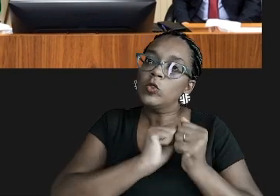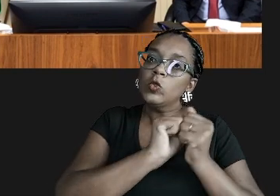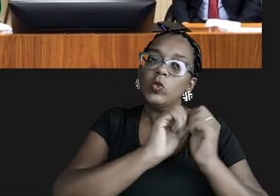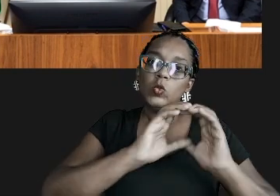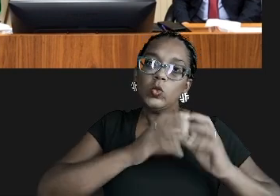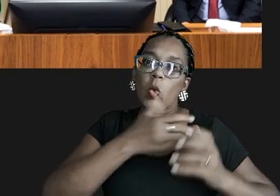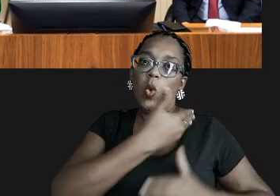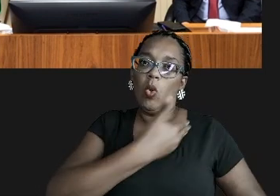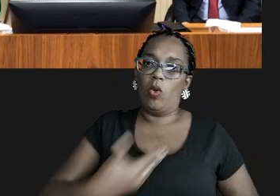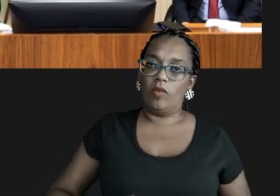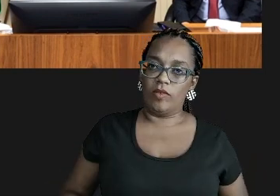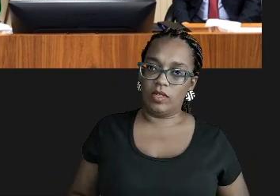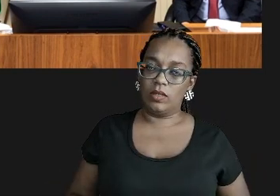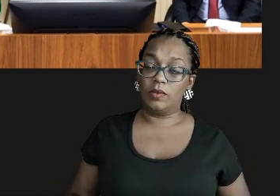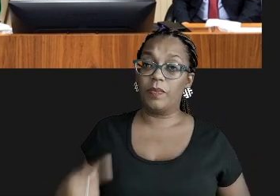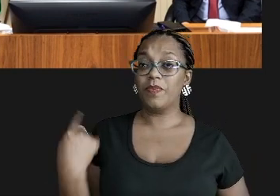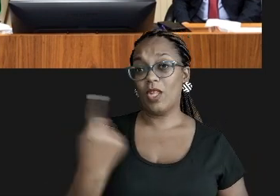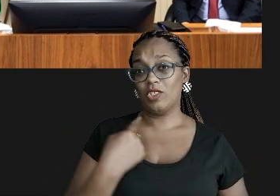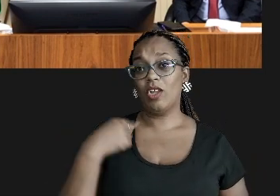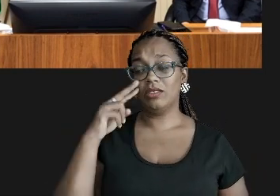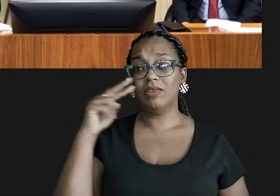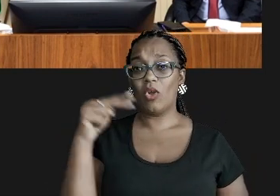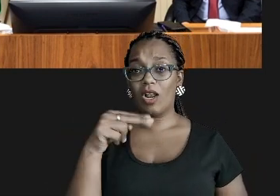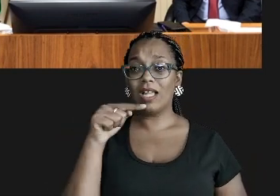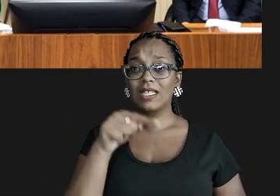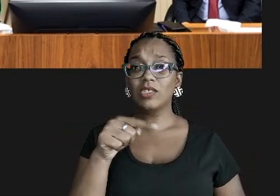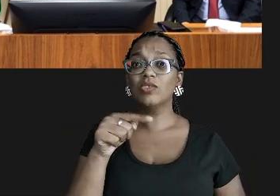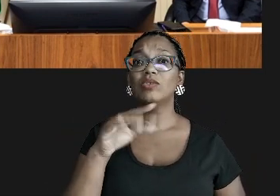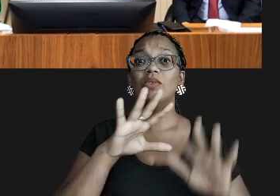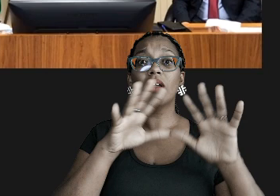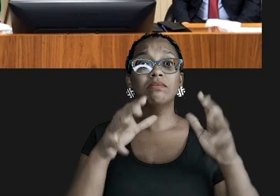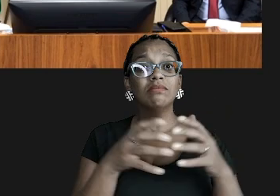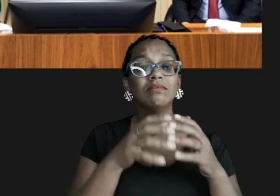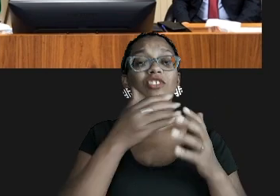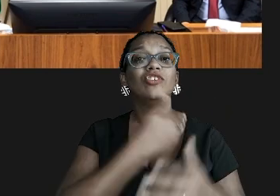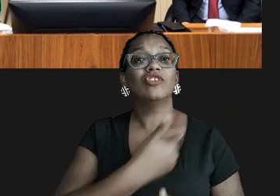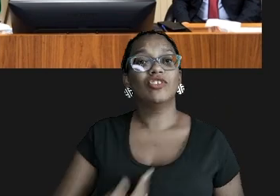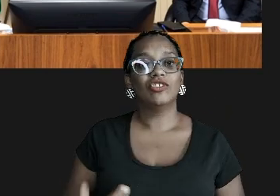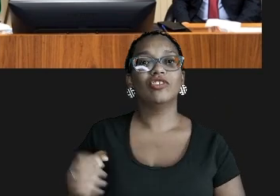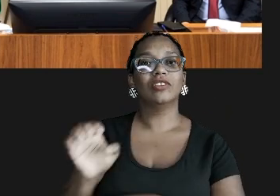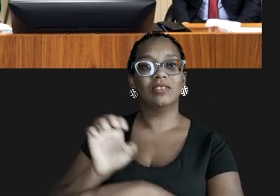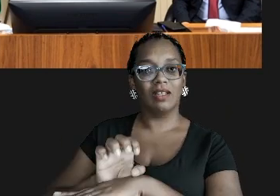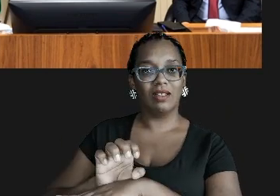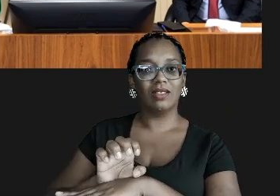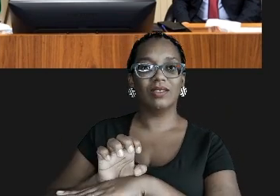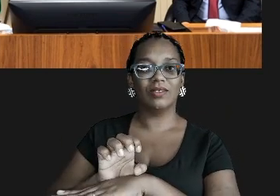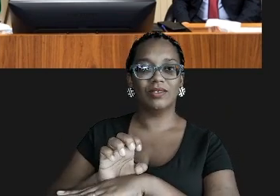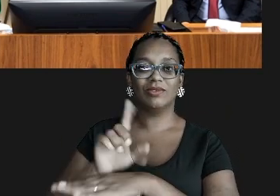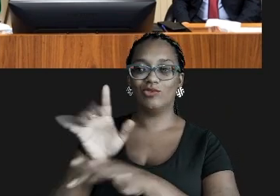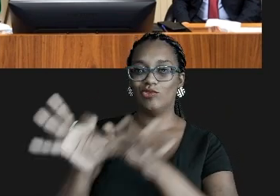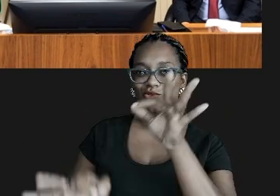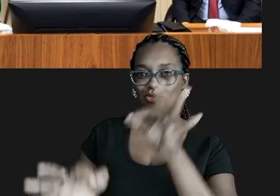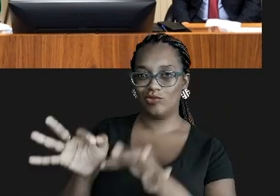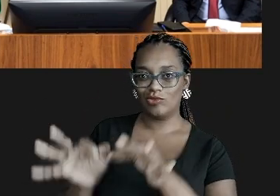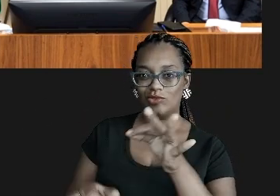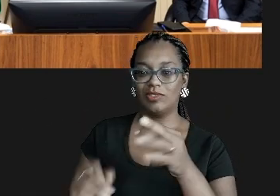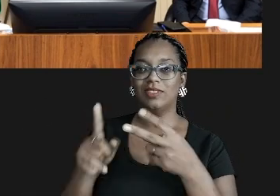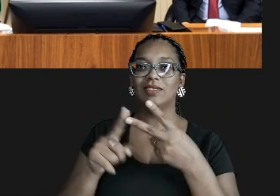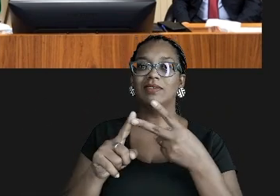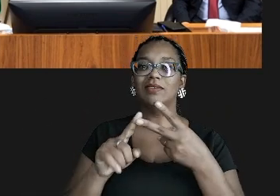os órgãos do governo e aí a gente olha isso como órgãos de estado né como é o caso do Judiciário